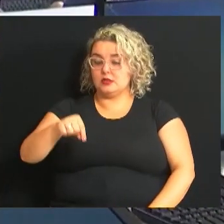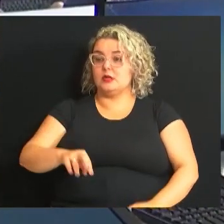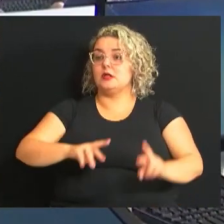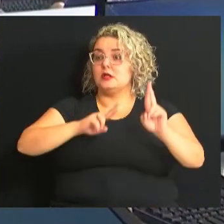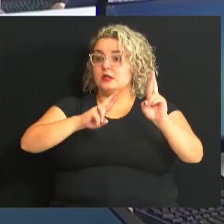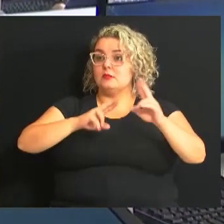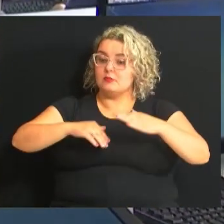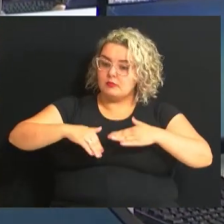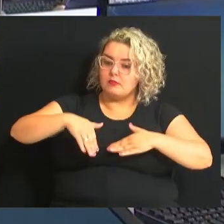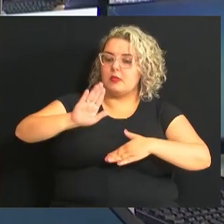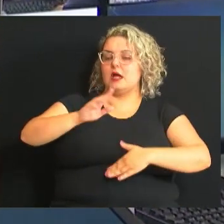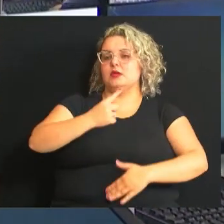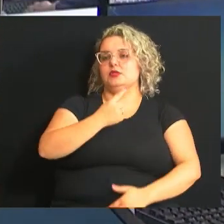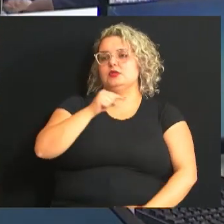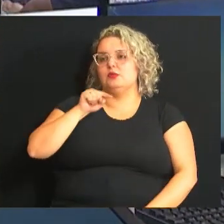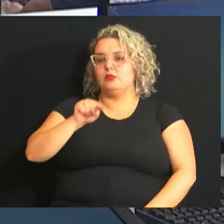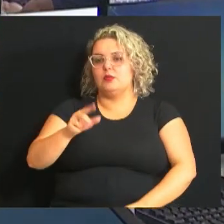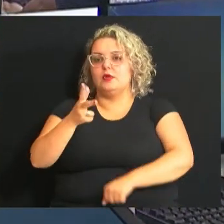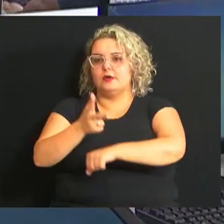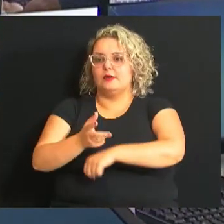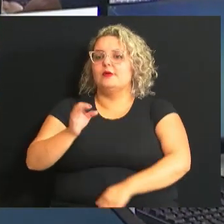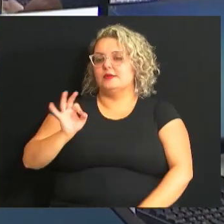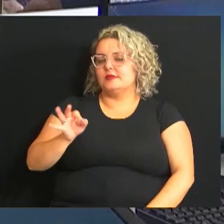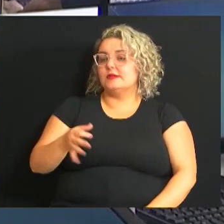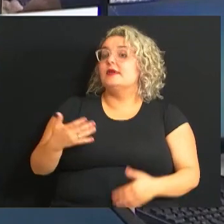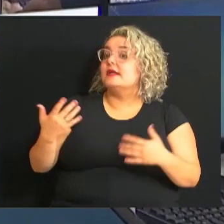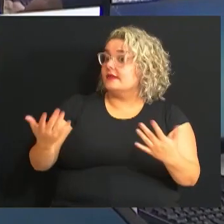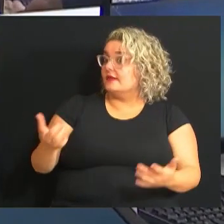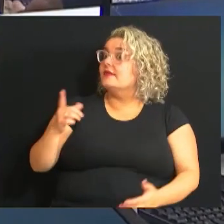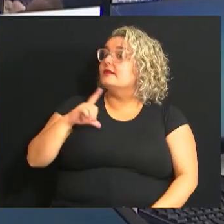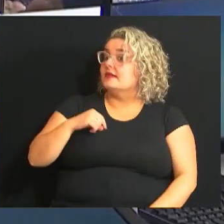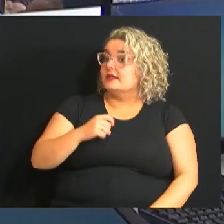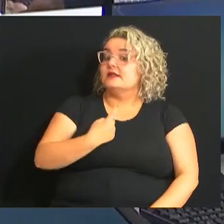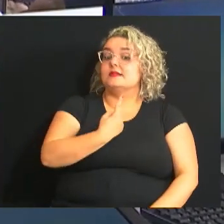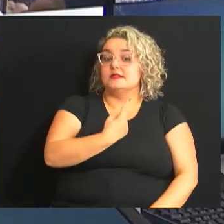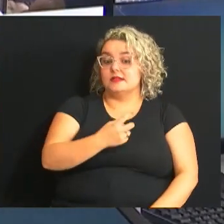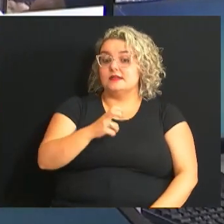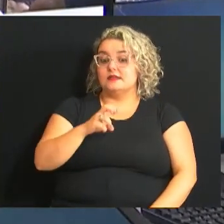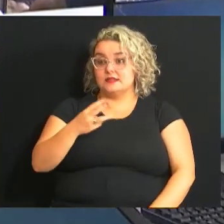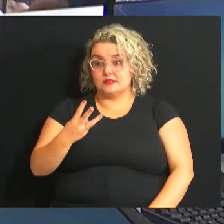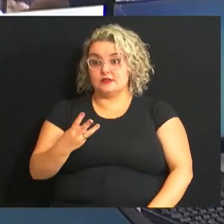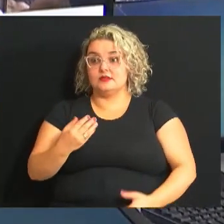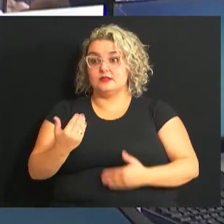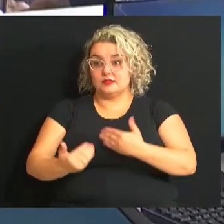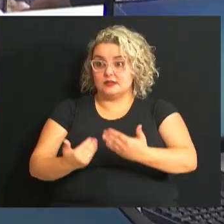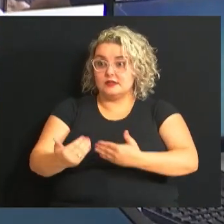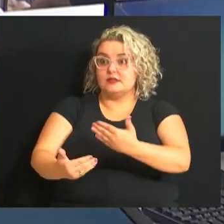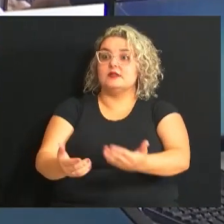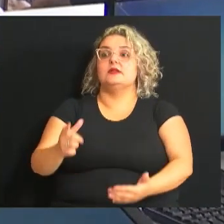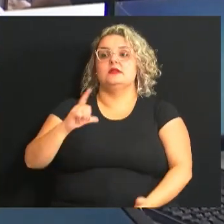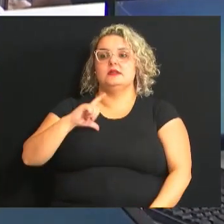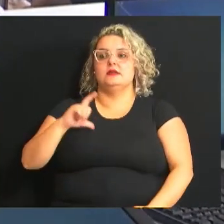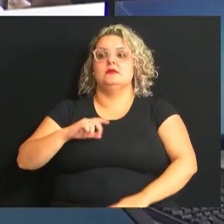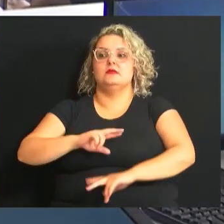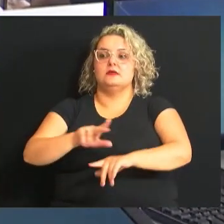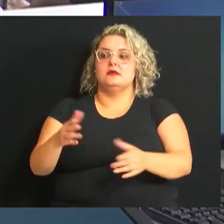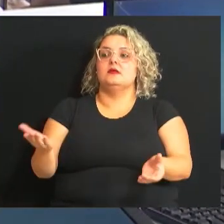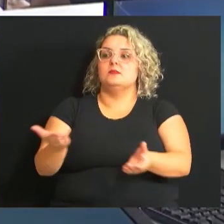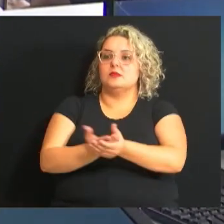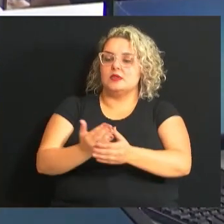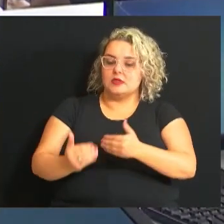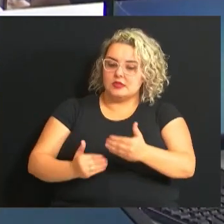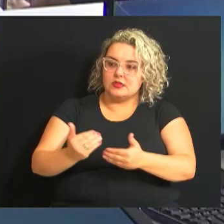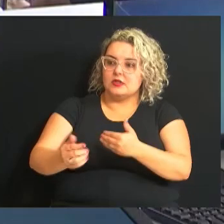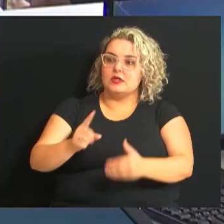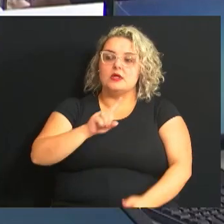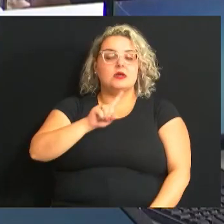1.000 câmeras, com certeza. Pois é, existem ainda mais 153 processos em andamento. Temos né? muitos processos em andamento que não foram concluídos o